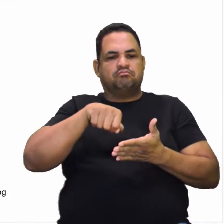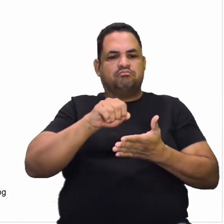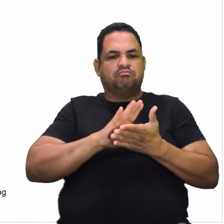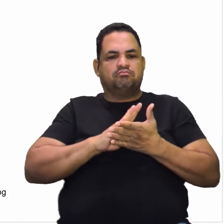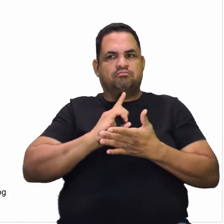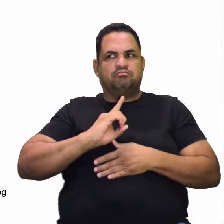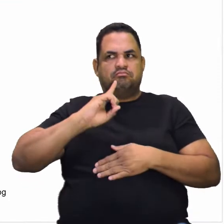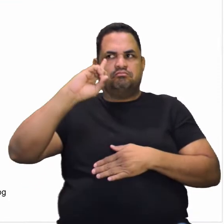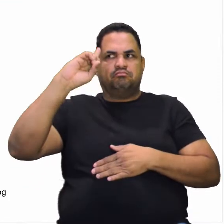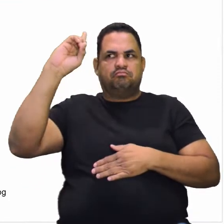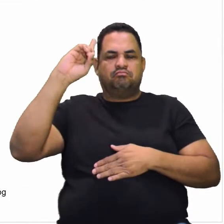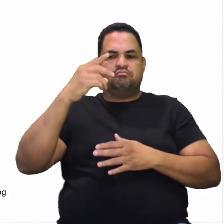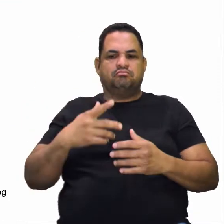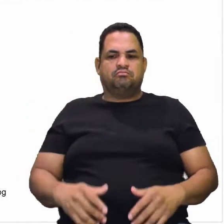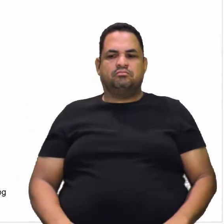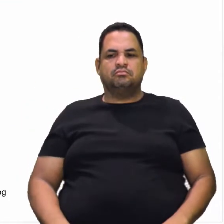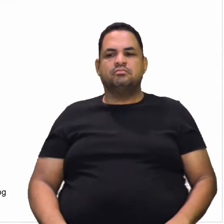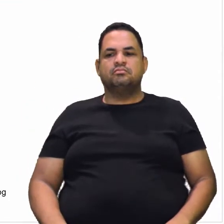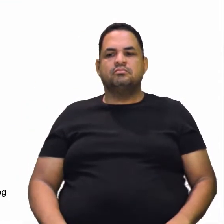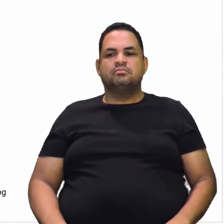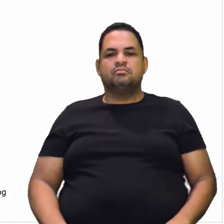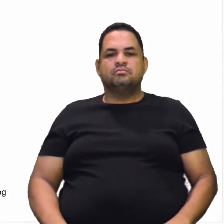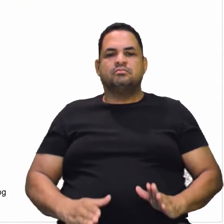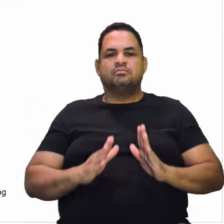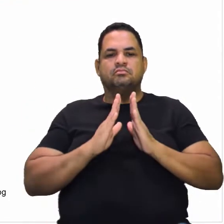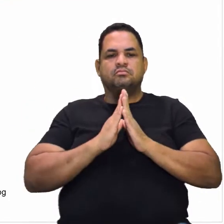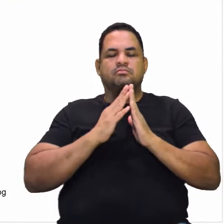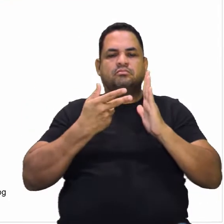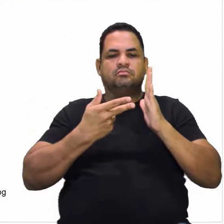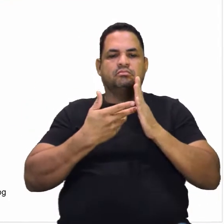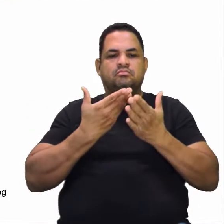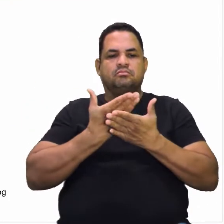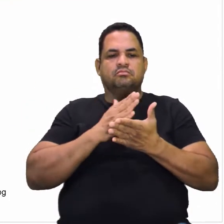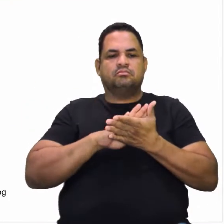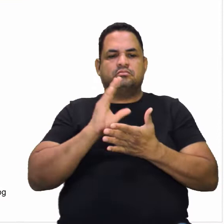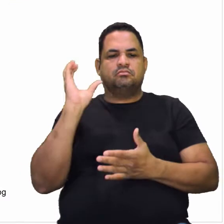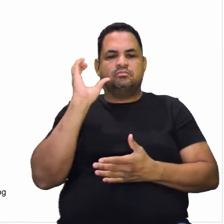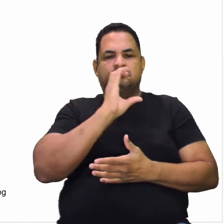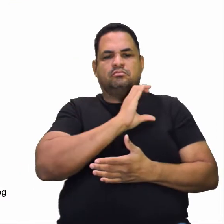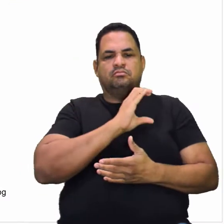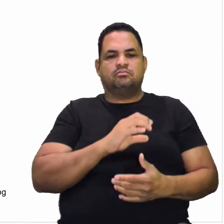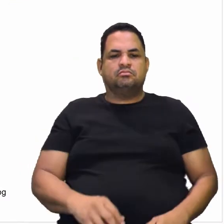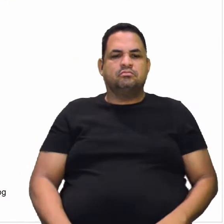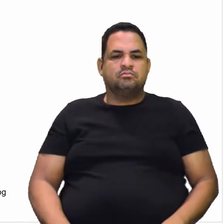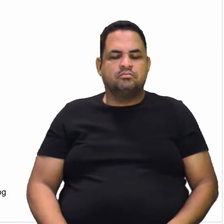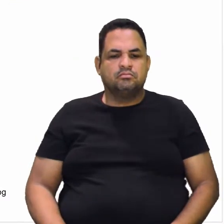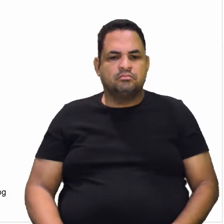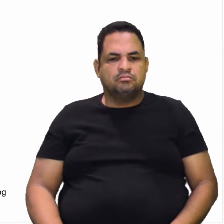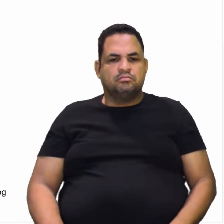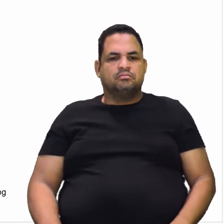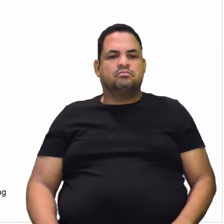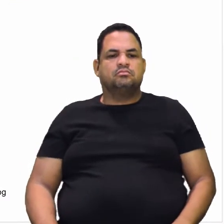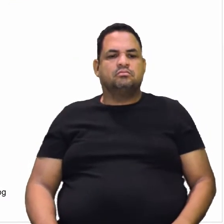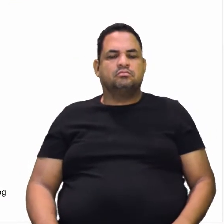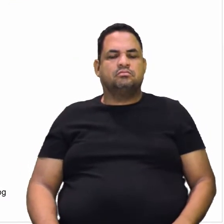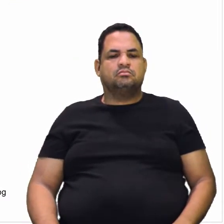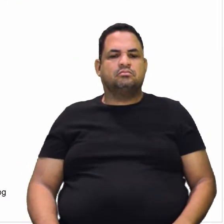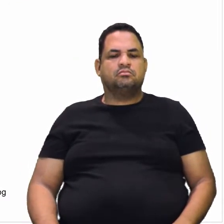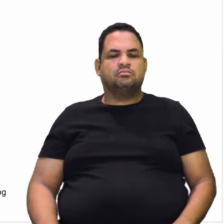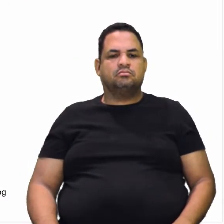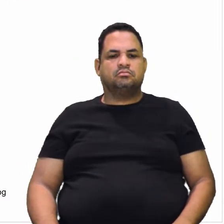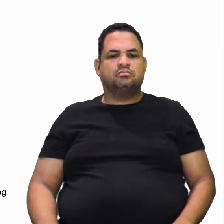escrita sagrada, na tradução rápida. Hieróglifos, escritas